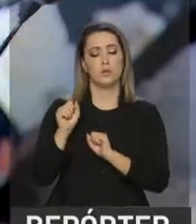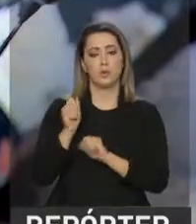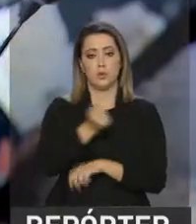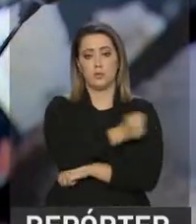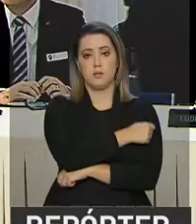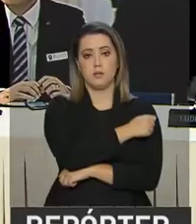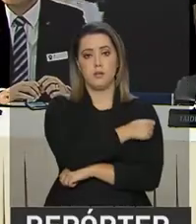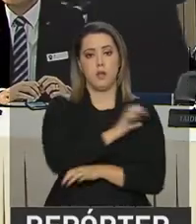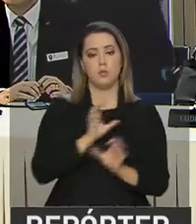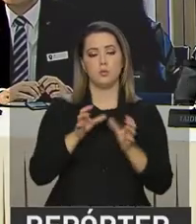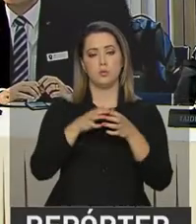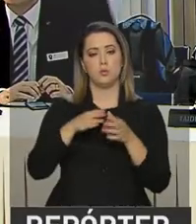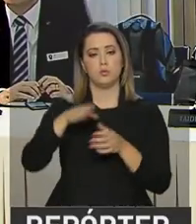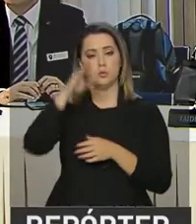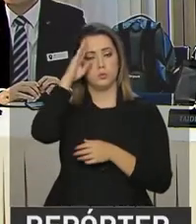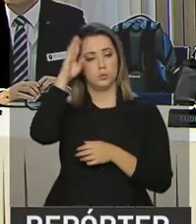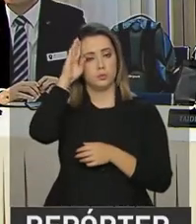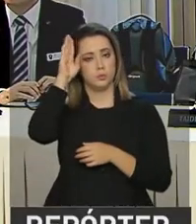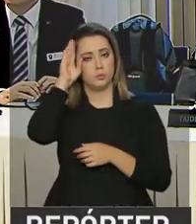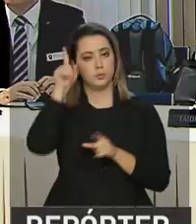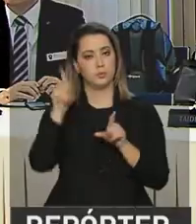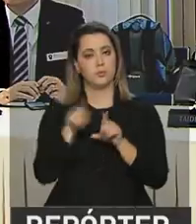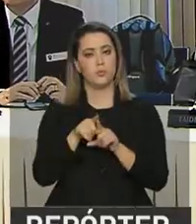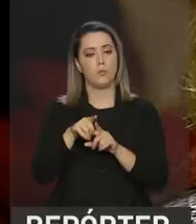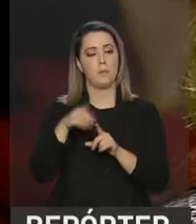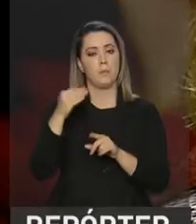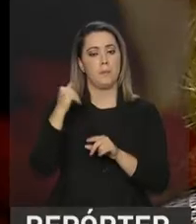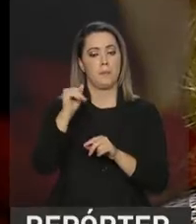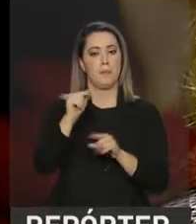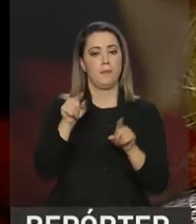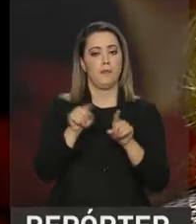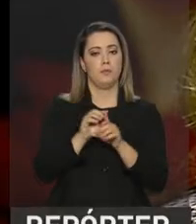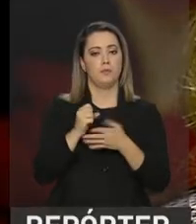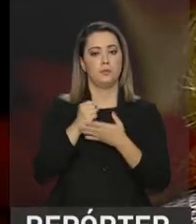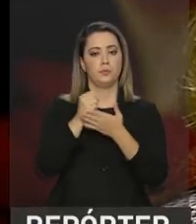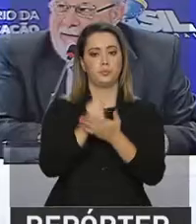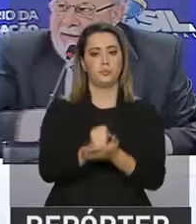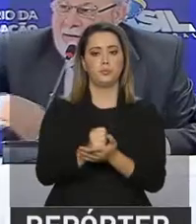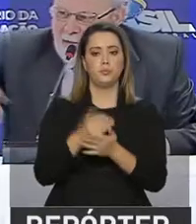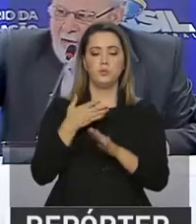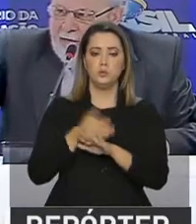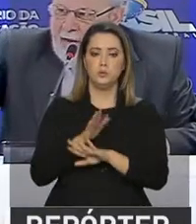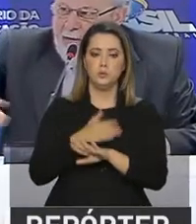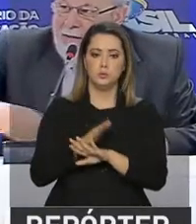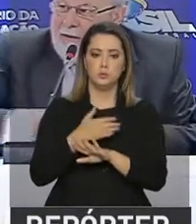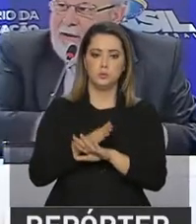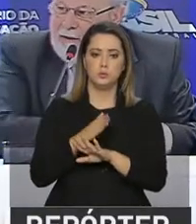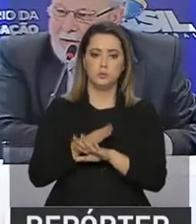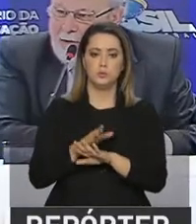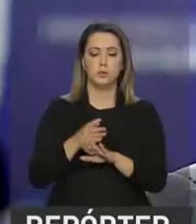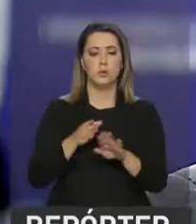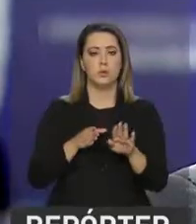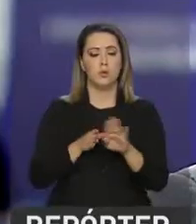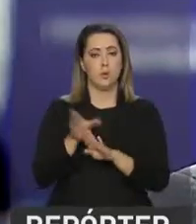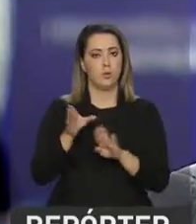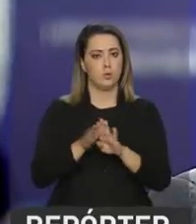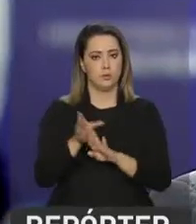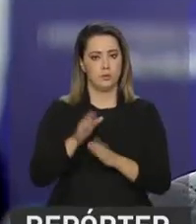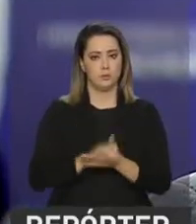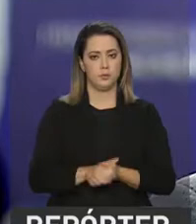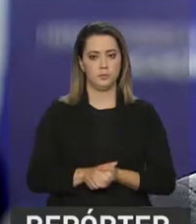instituições públicas e privadas do ensino superior oferecendo capacitação e consultoria é